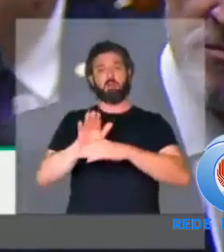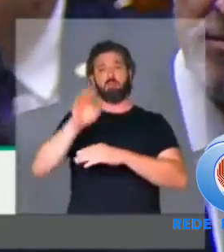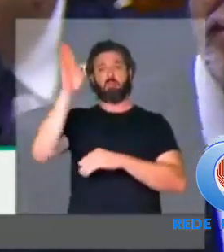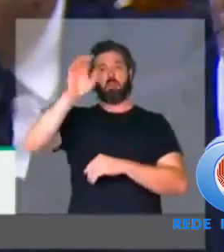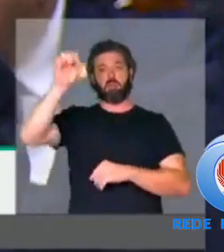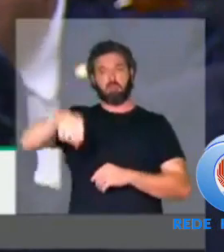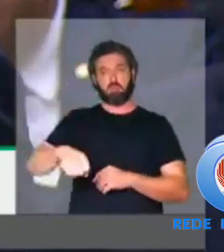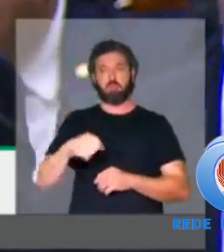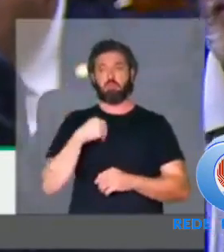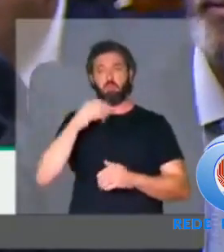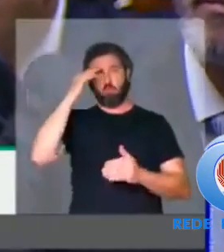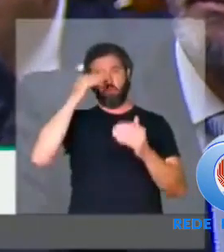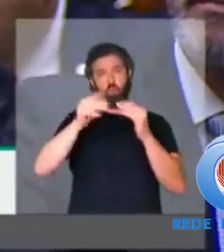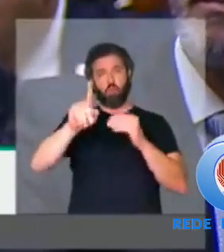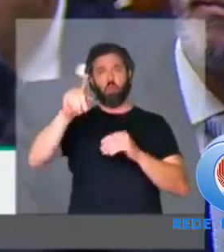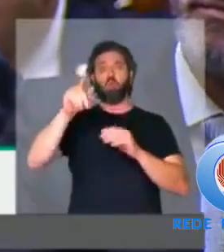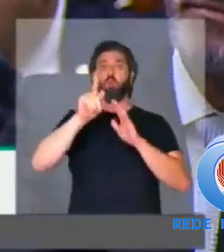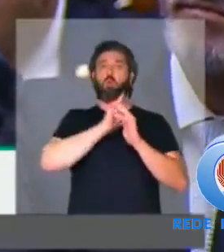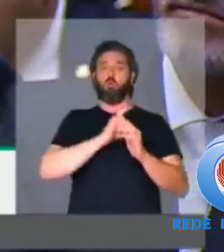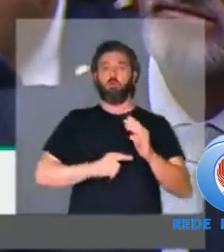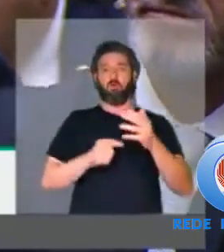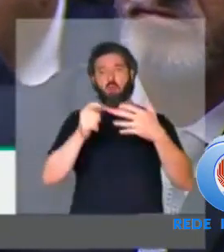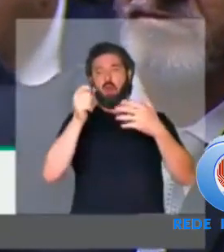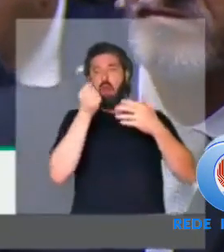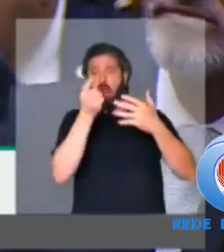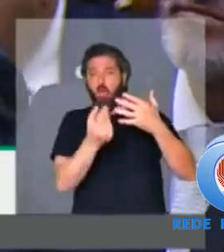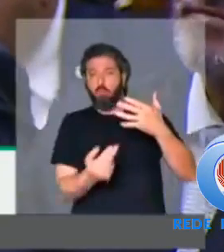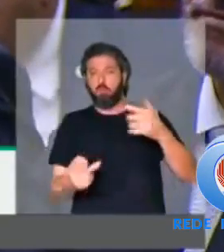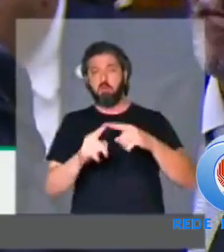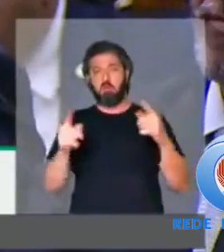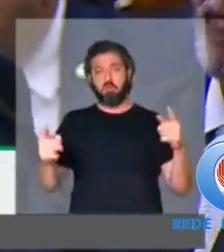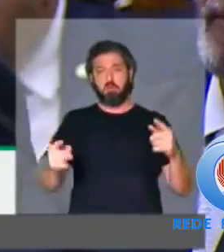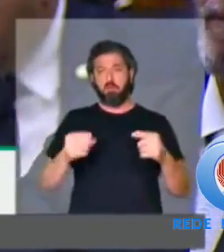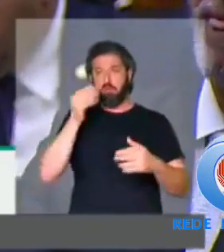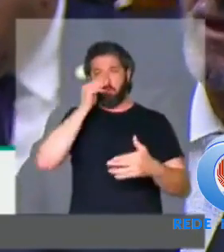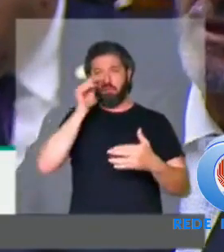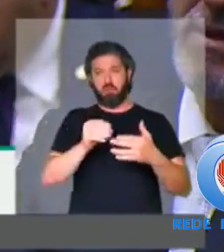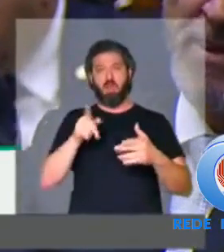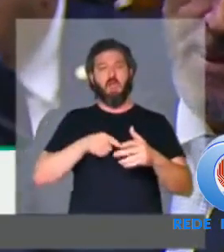momento. Nós divergimos do governo em diversos aspectos, mas não vamos